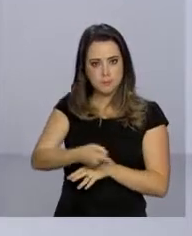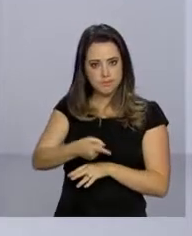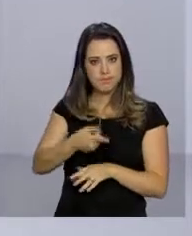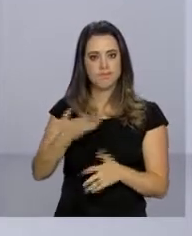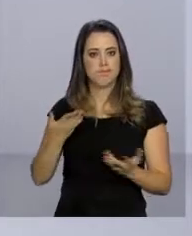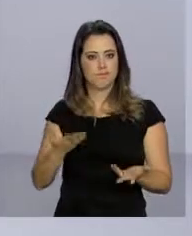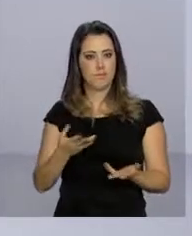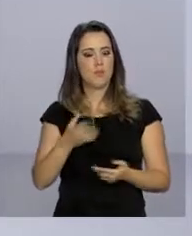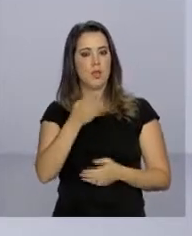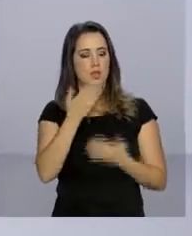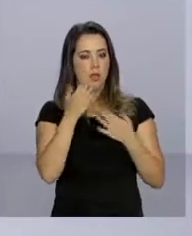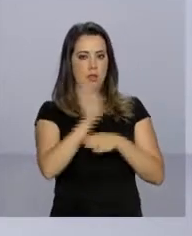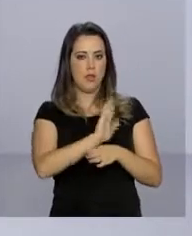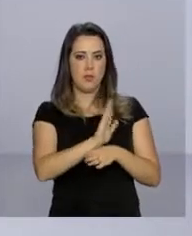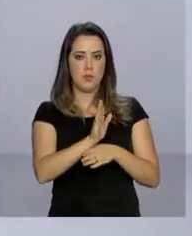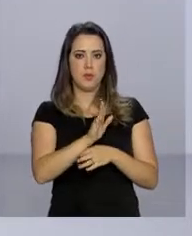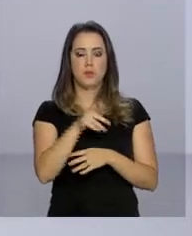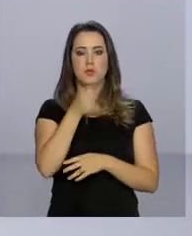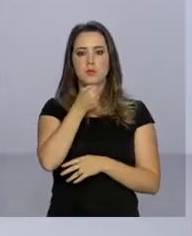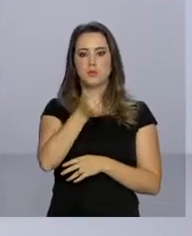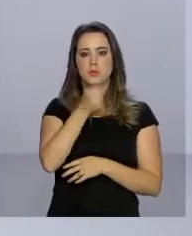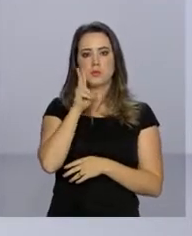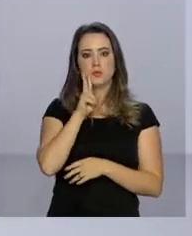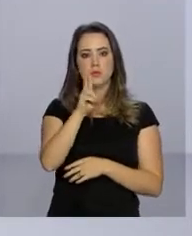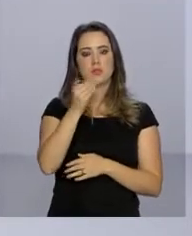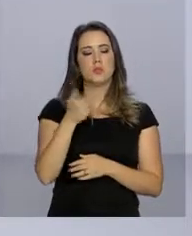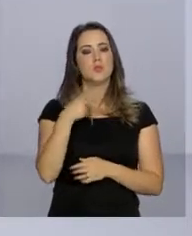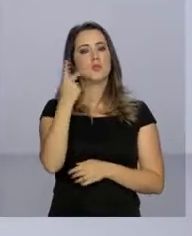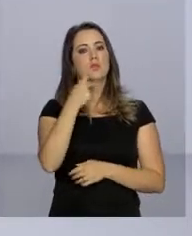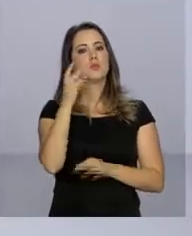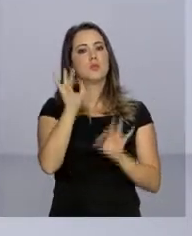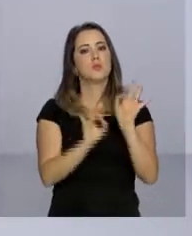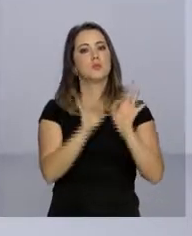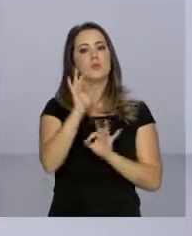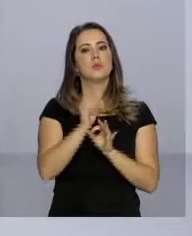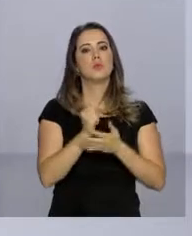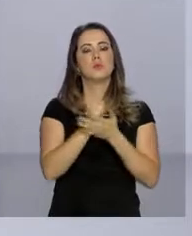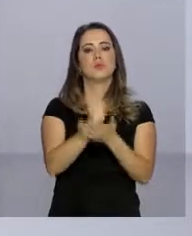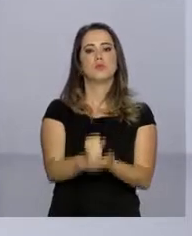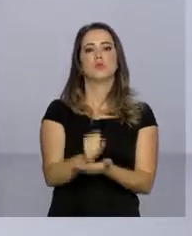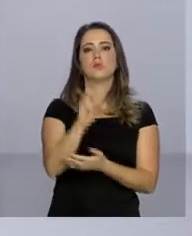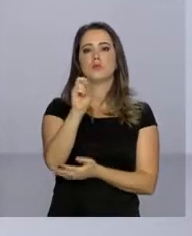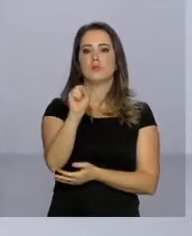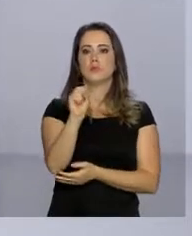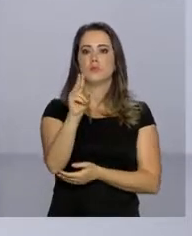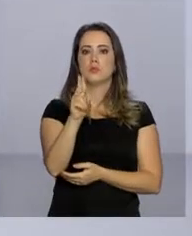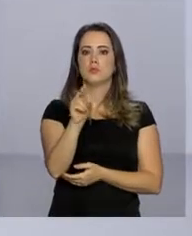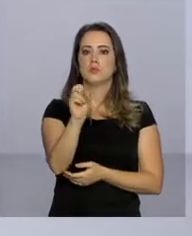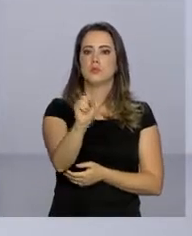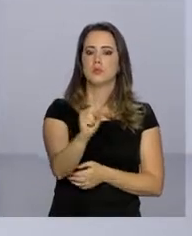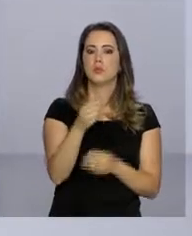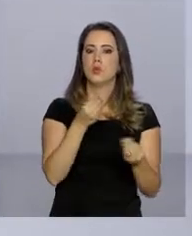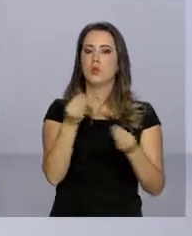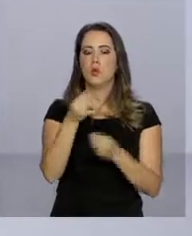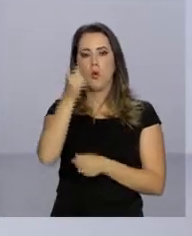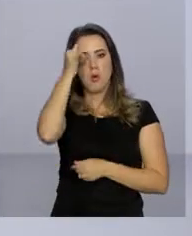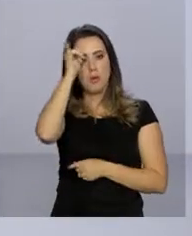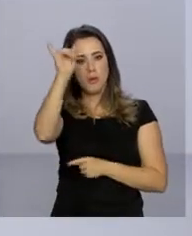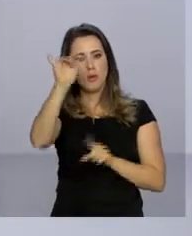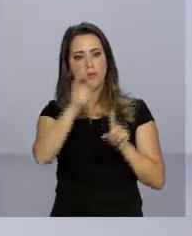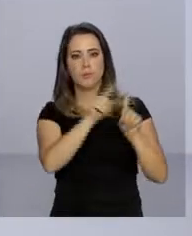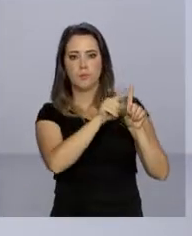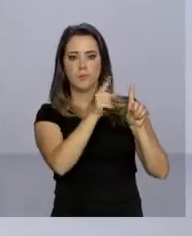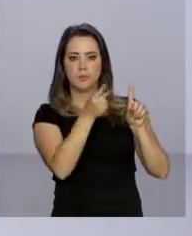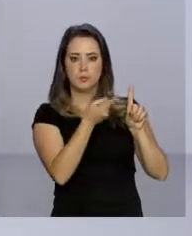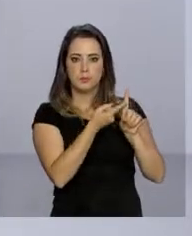na reportagem de gabriela noronha você vai saber sobre a política de planejamento oferecida pelo sus e os métodos contraceptivos